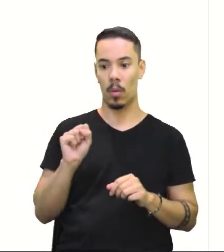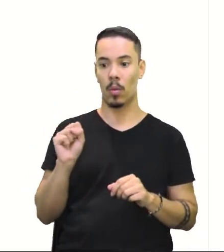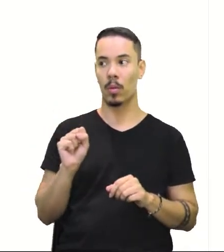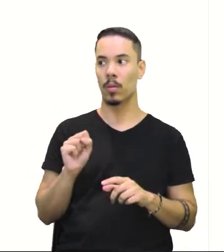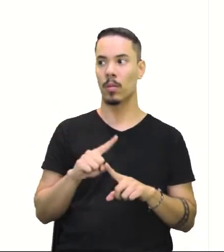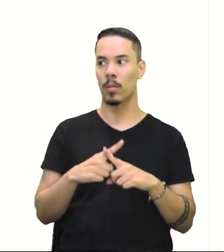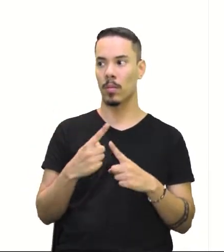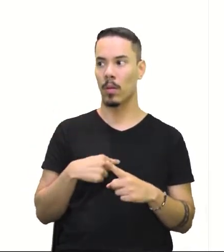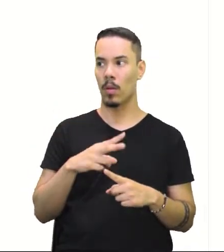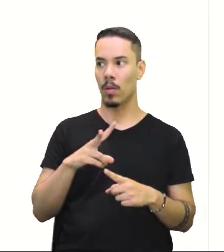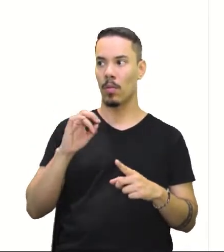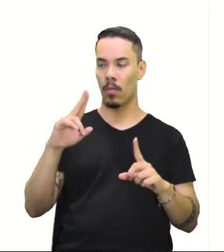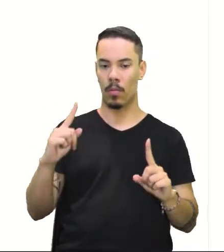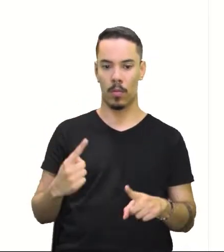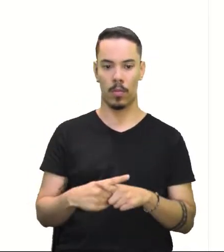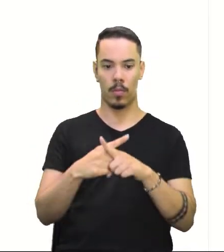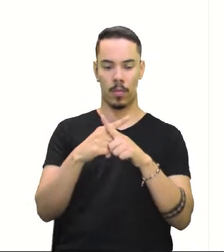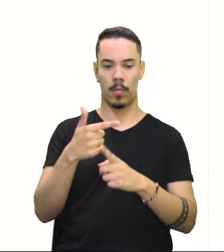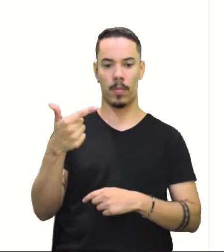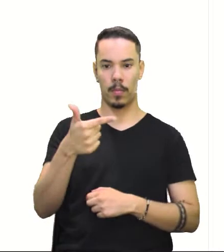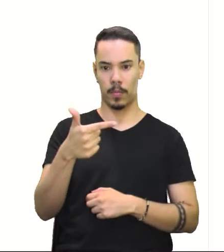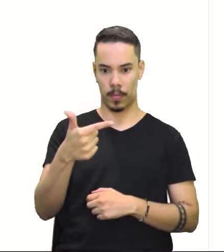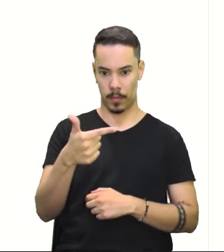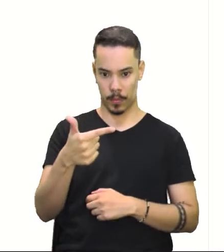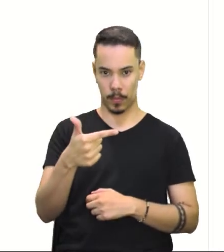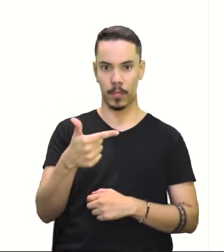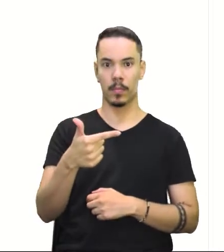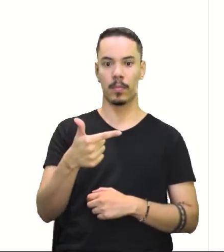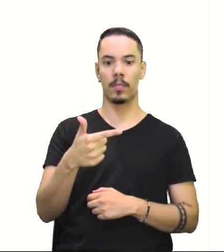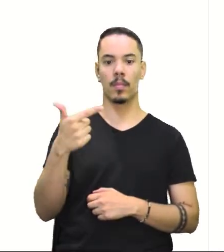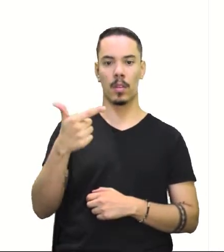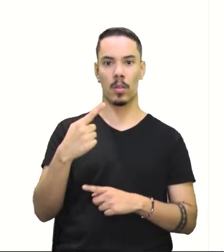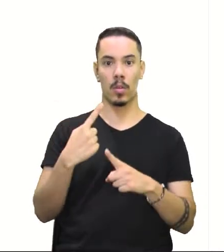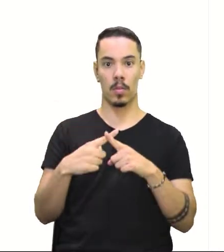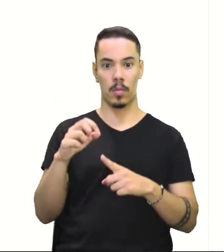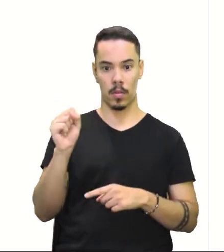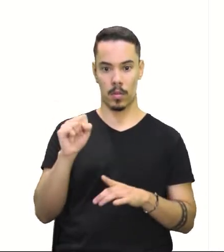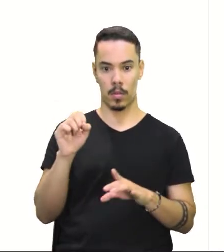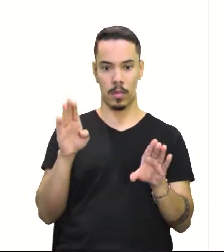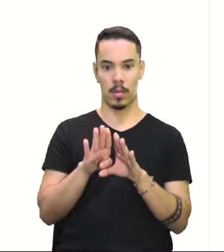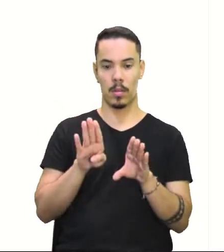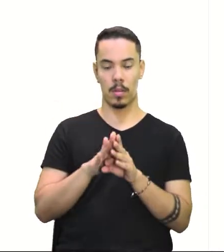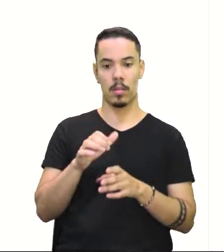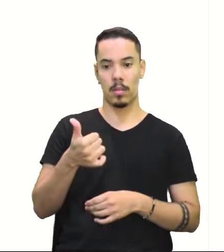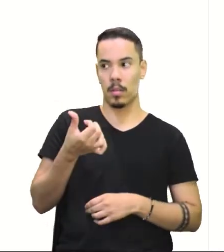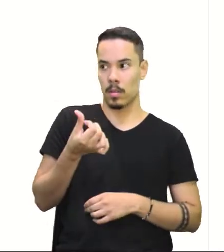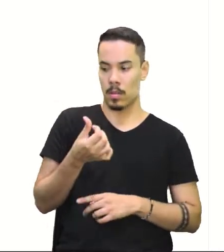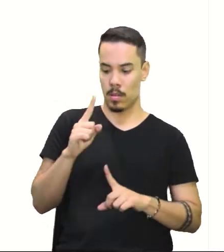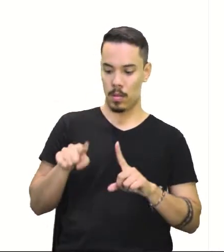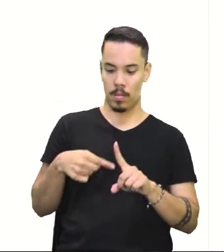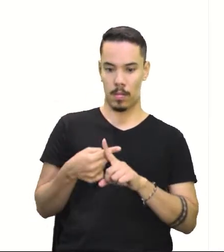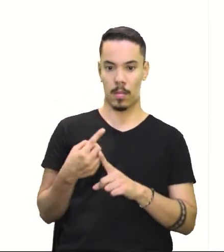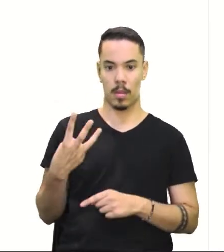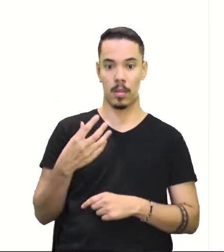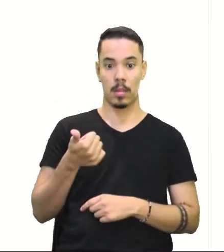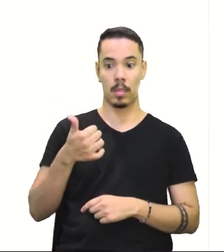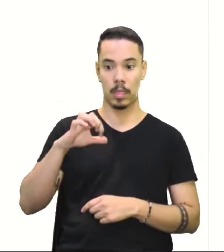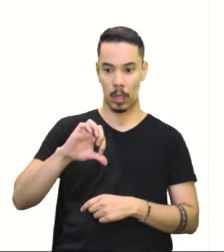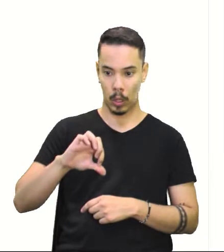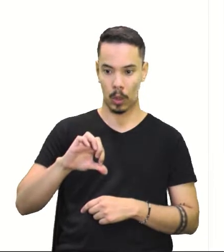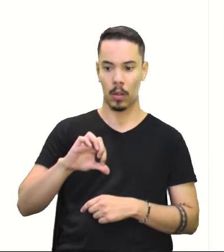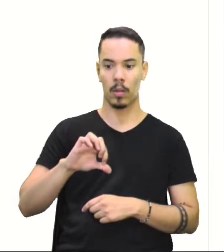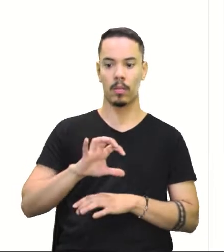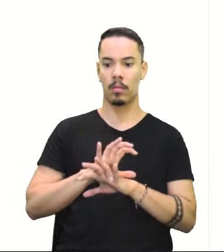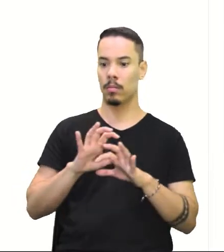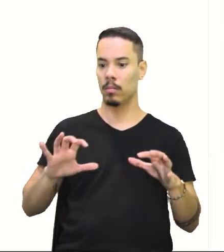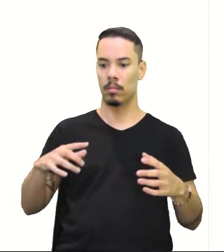vou multiplicar com 2. Olha lá, 2 vezes 8, 16. Mais 3, 19. E assim a gente vai